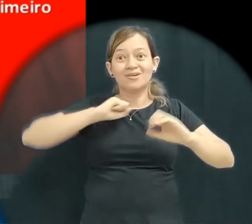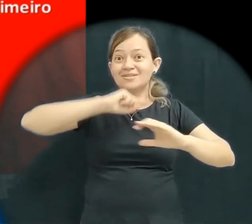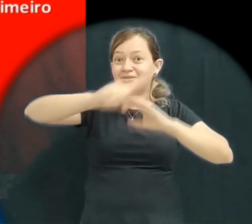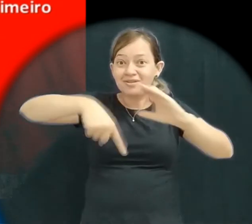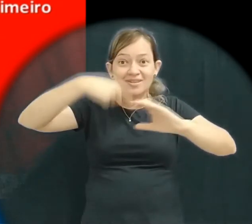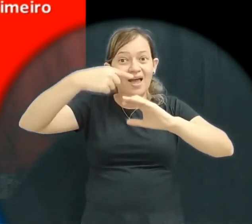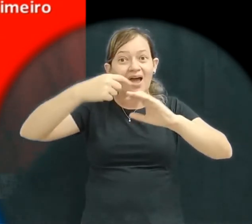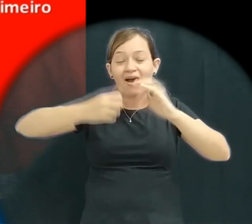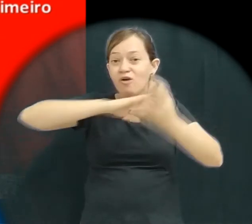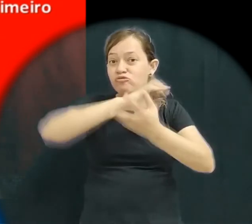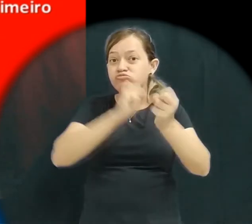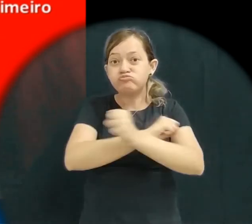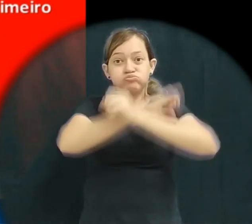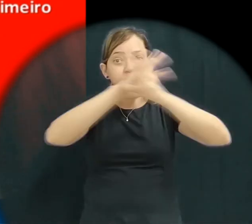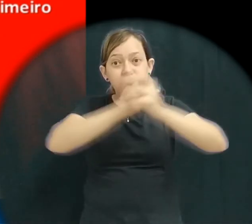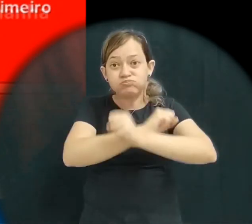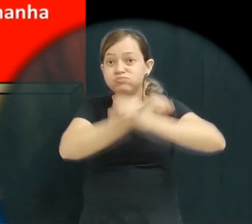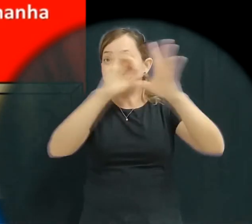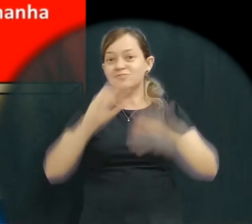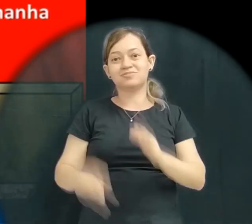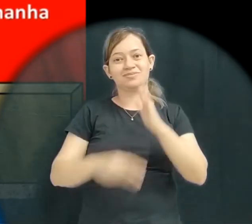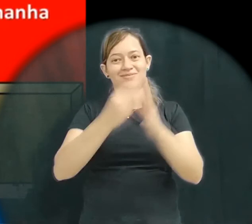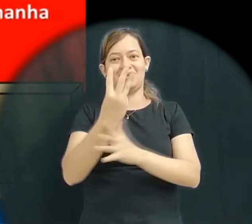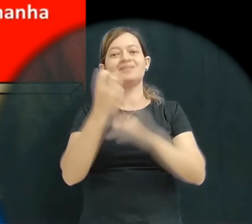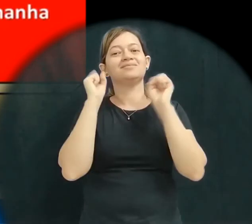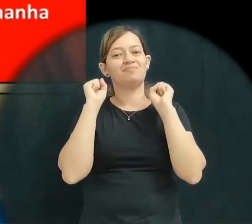vezes a quantidade de armas acumuladas que eles tinham.